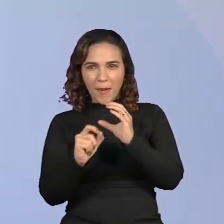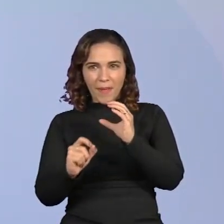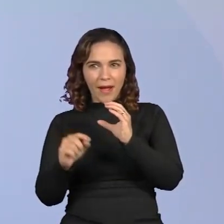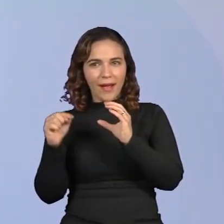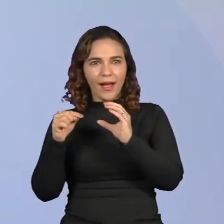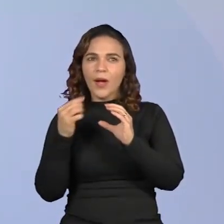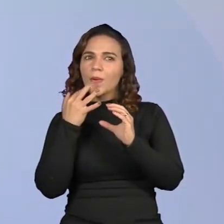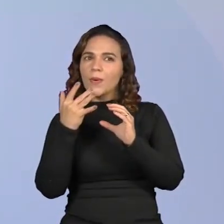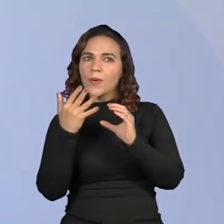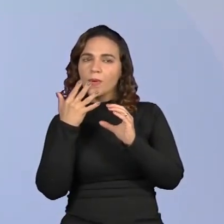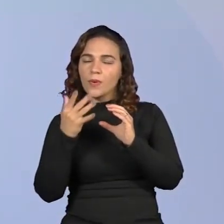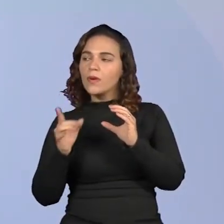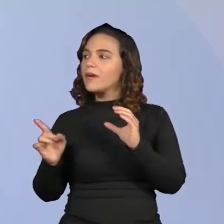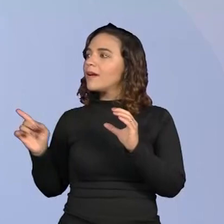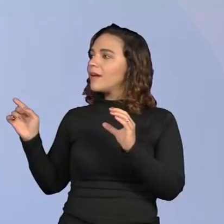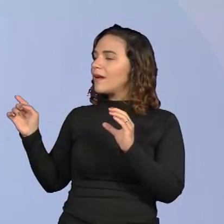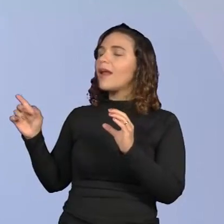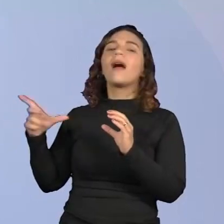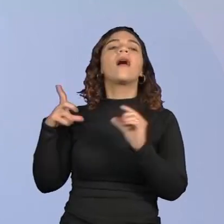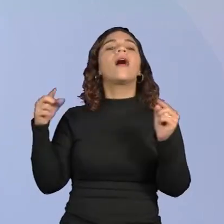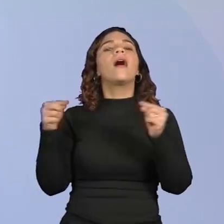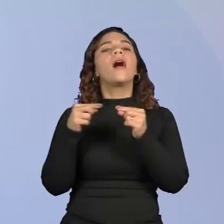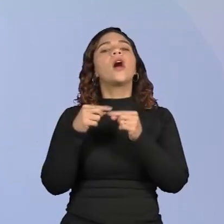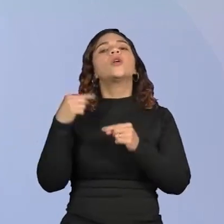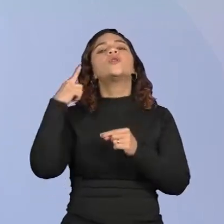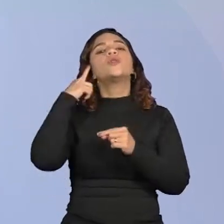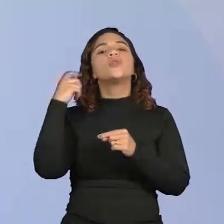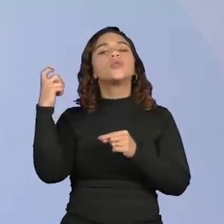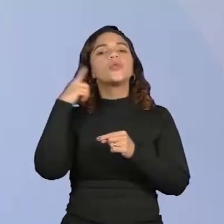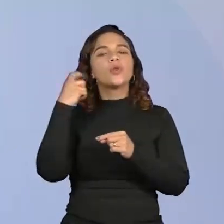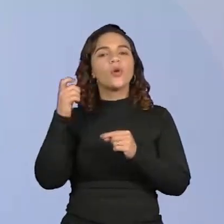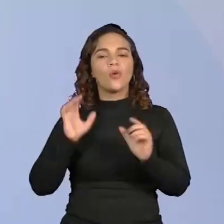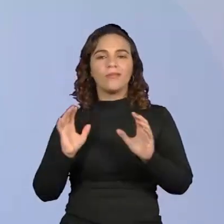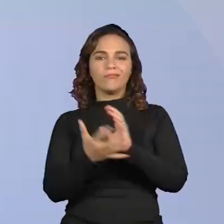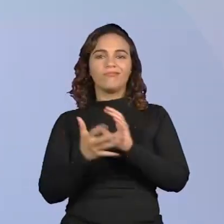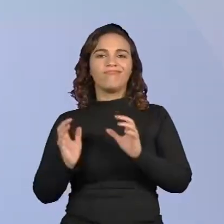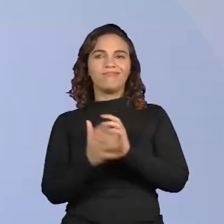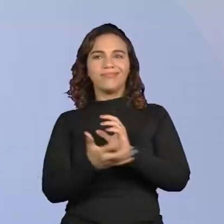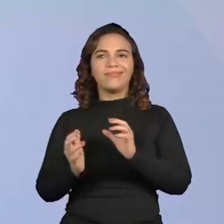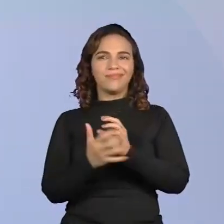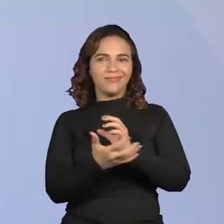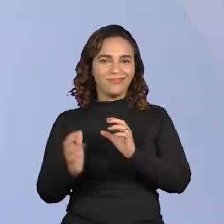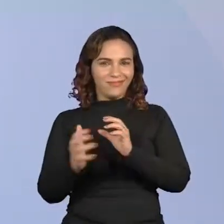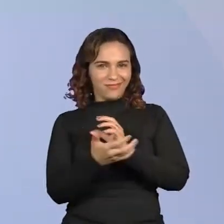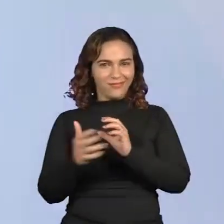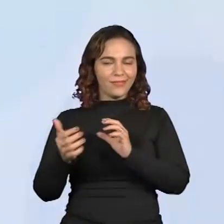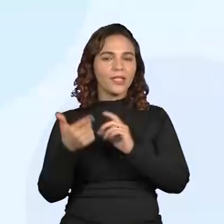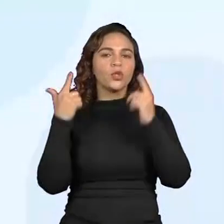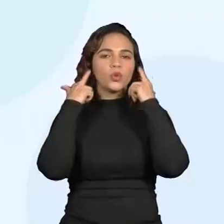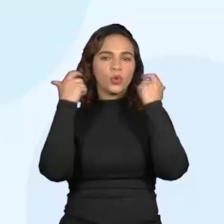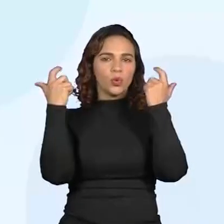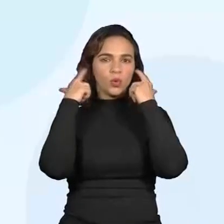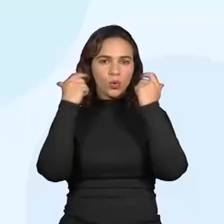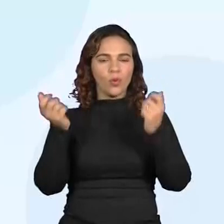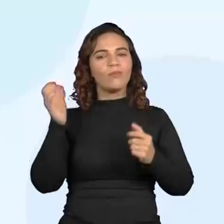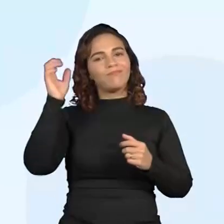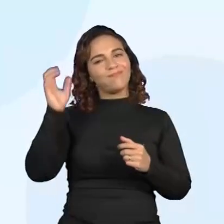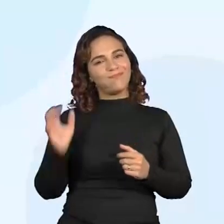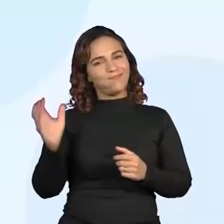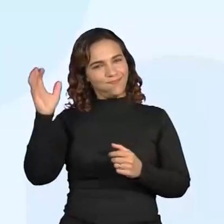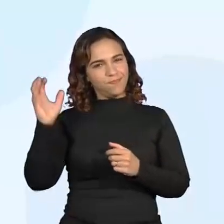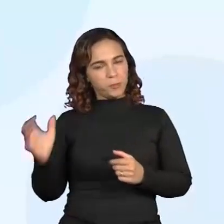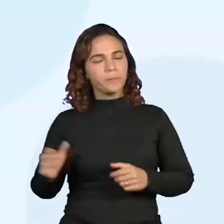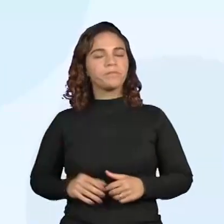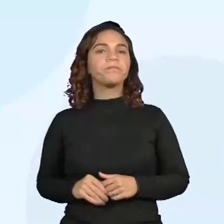colocadas, coloridas, é que vai dar o som dentro desse, que forma, né, esse instrumento. E a nossa reflexão